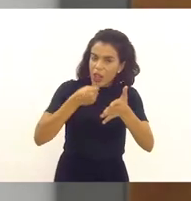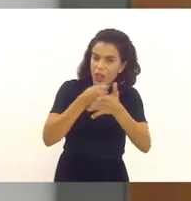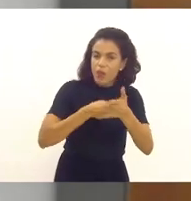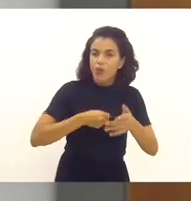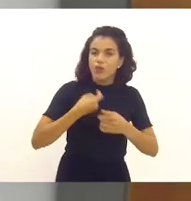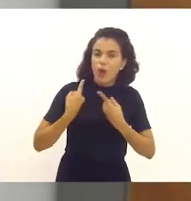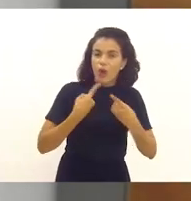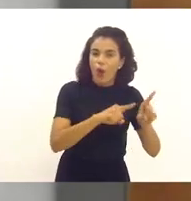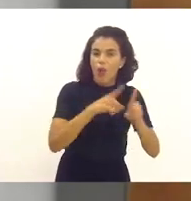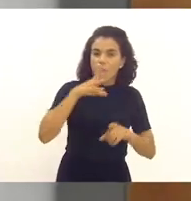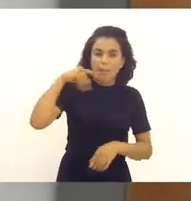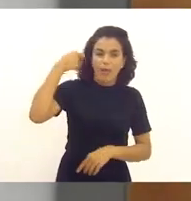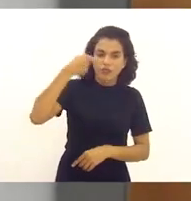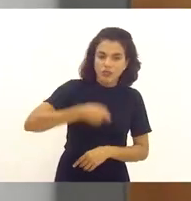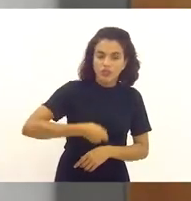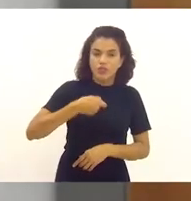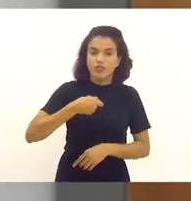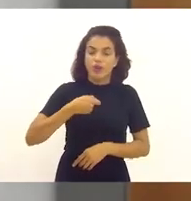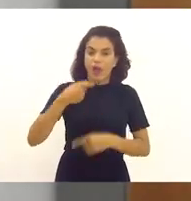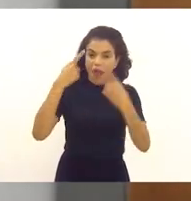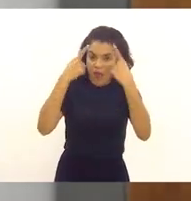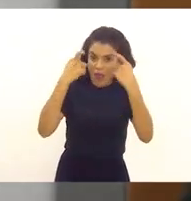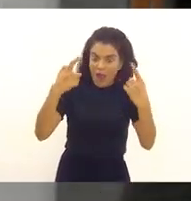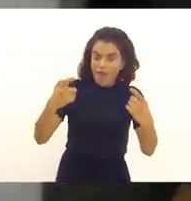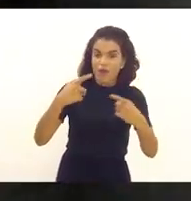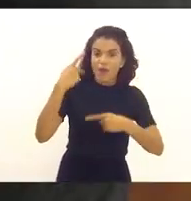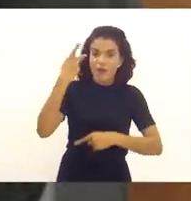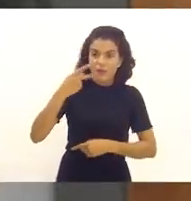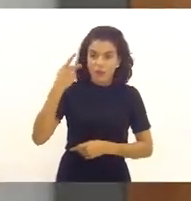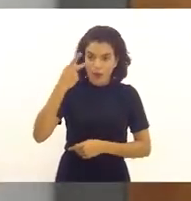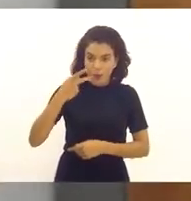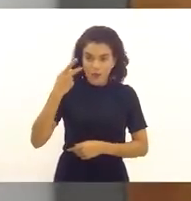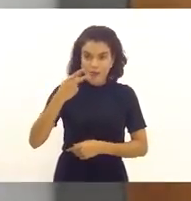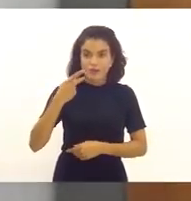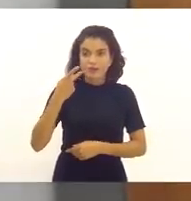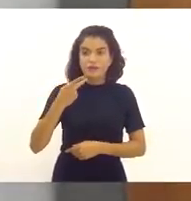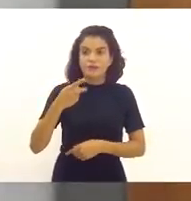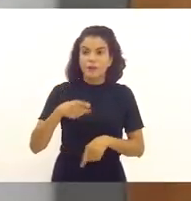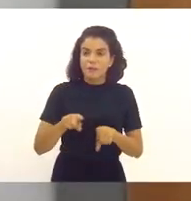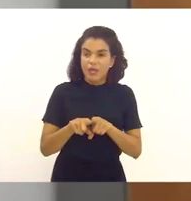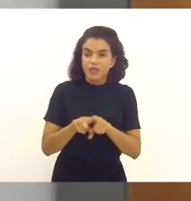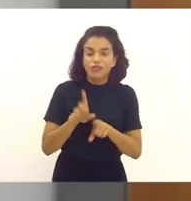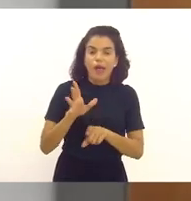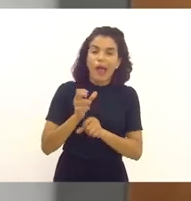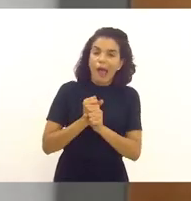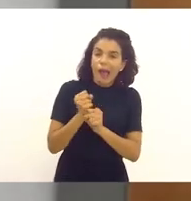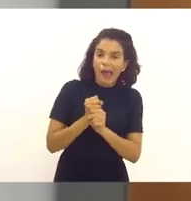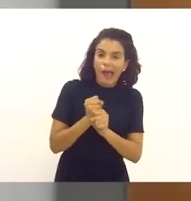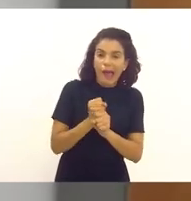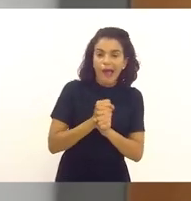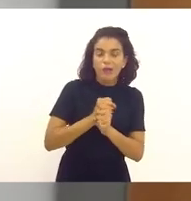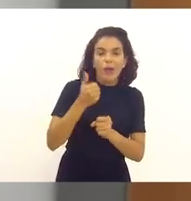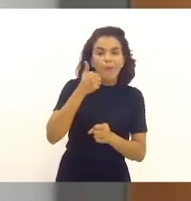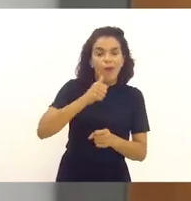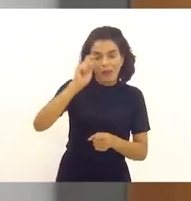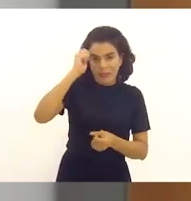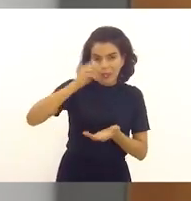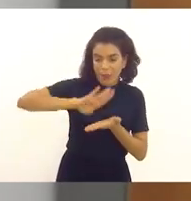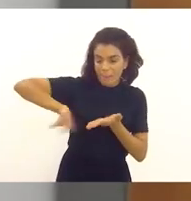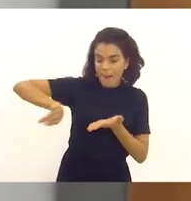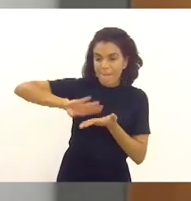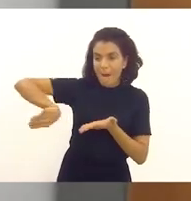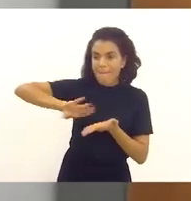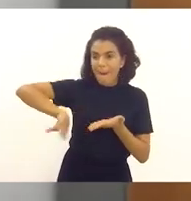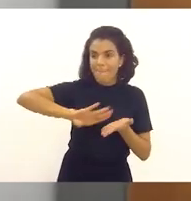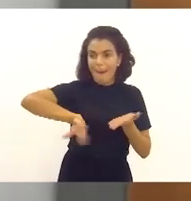machismo que a violência política de gêneros tá ocupando esses espaços tipo por muito tempo foi negado pra gente que esse daqui não era espaço